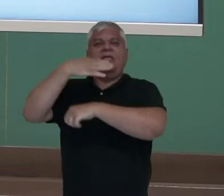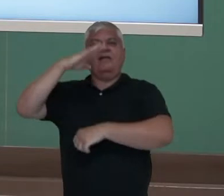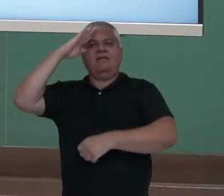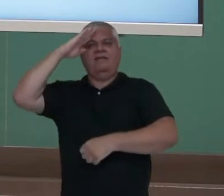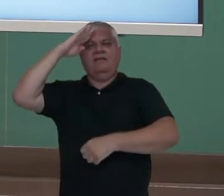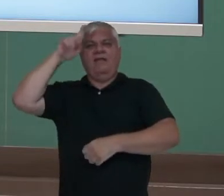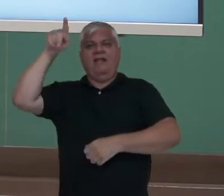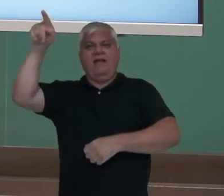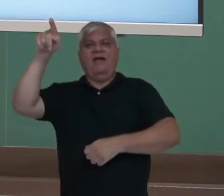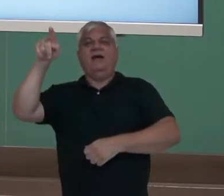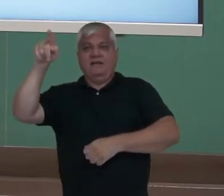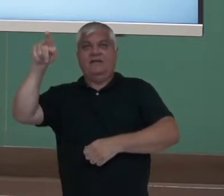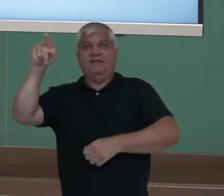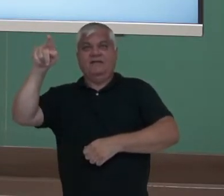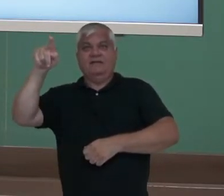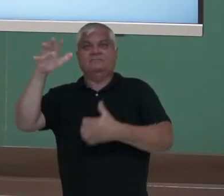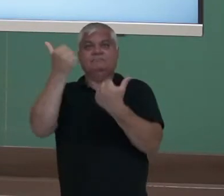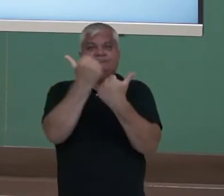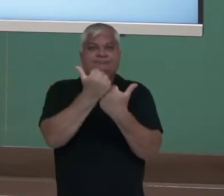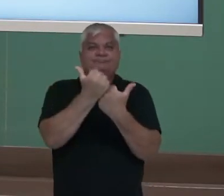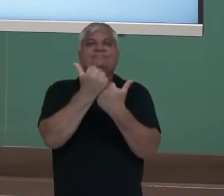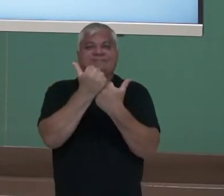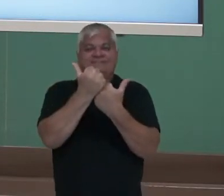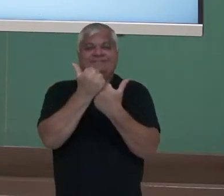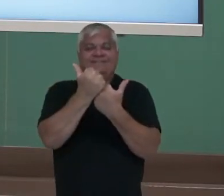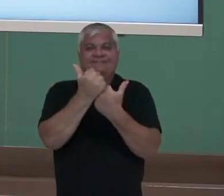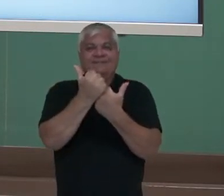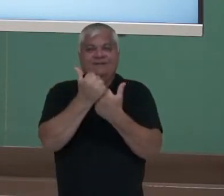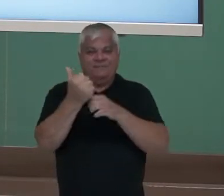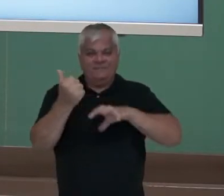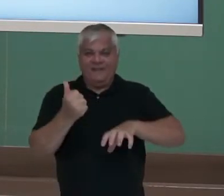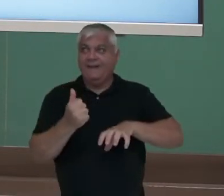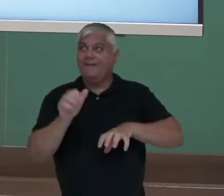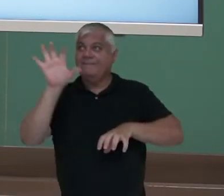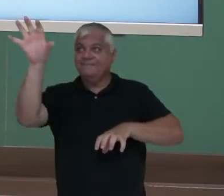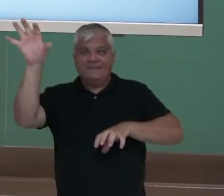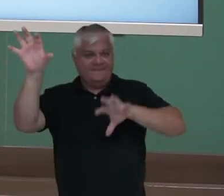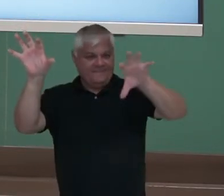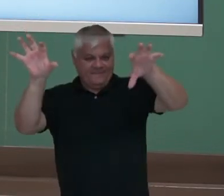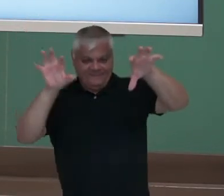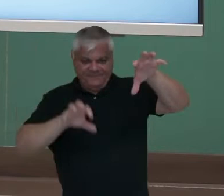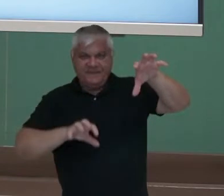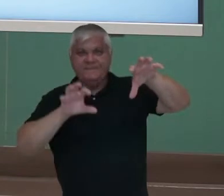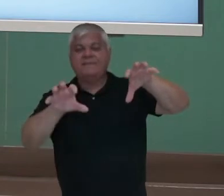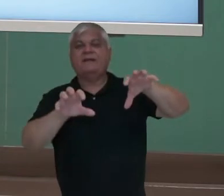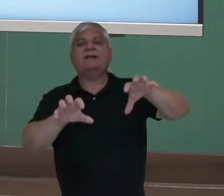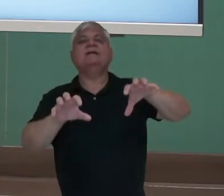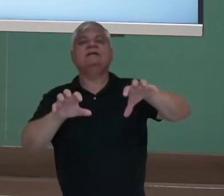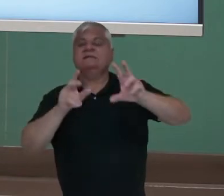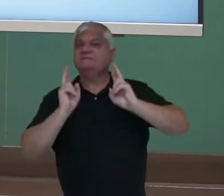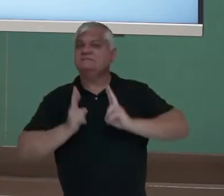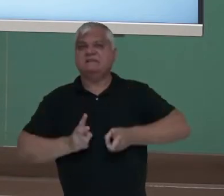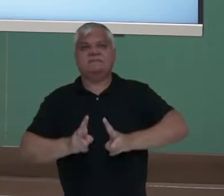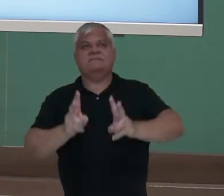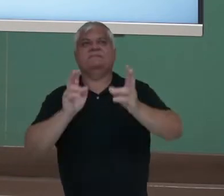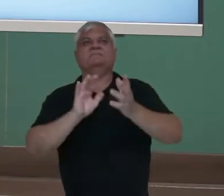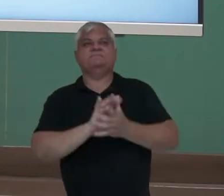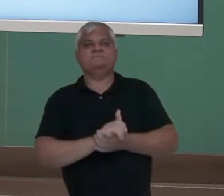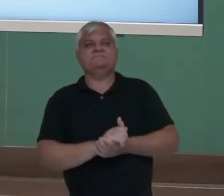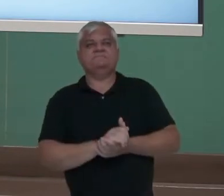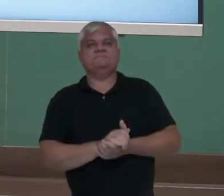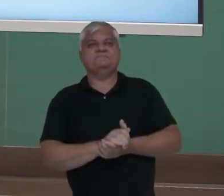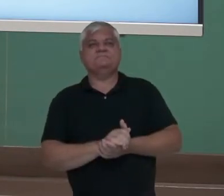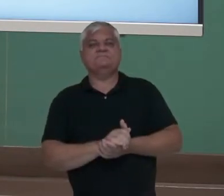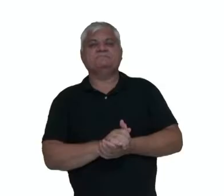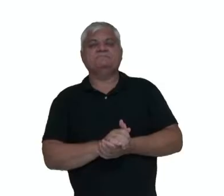exército, deixando, né, essa ideia de não ser um exército permanente, passando a ser um exército permanente, né?